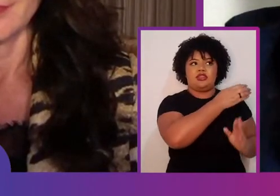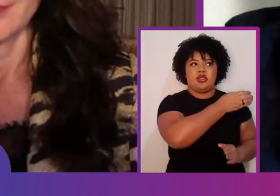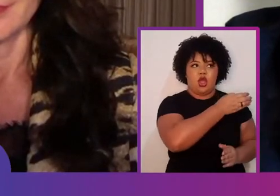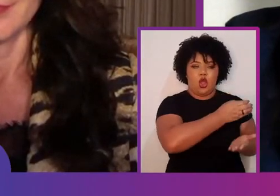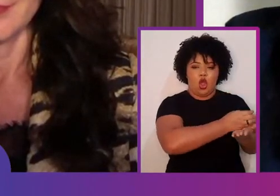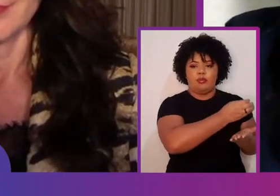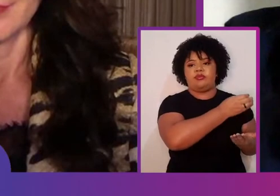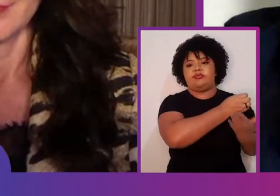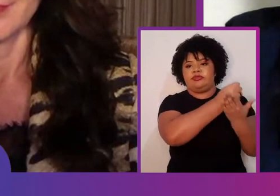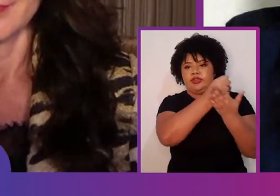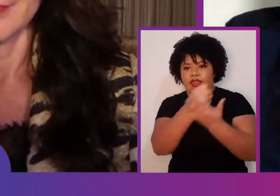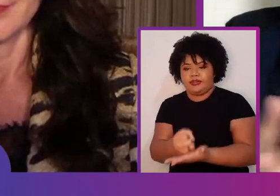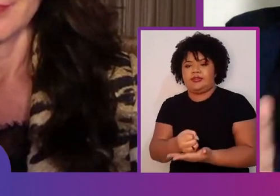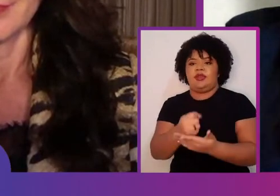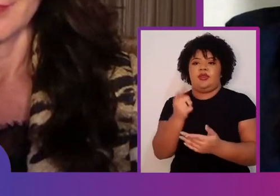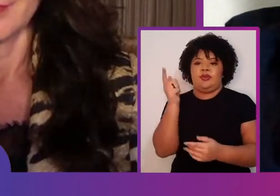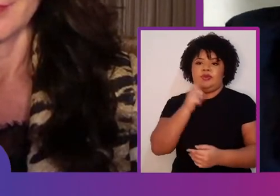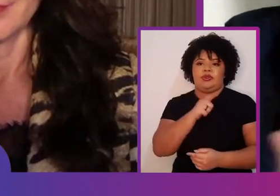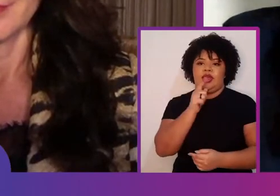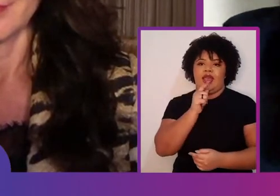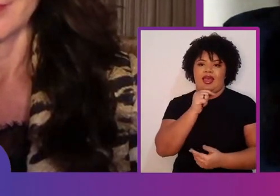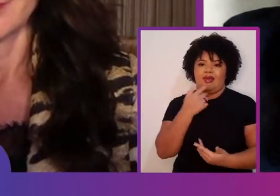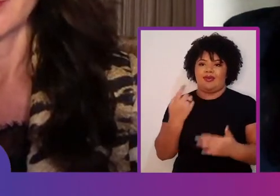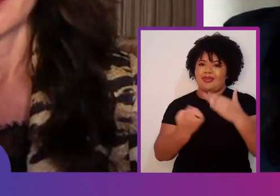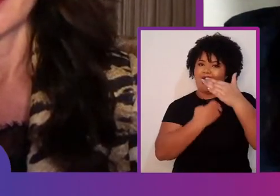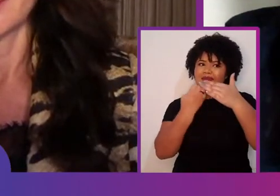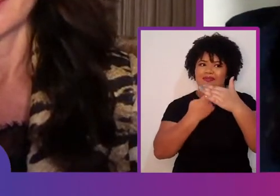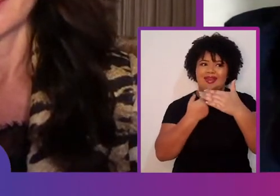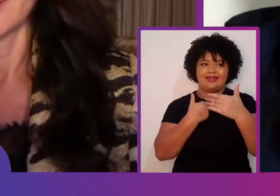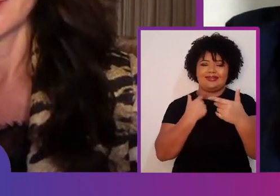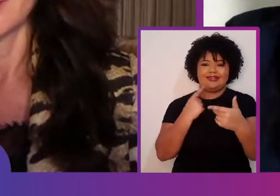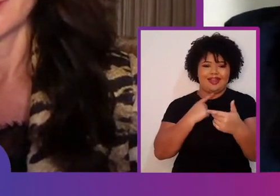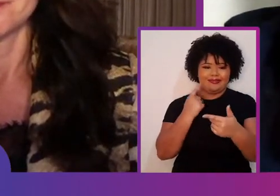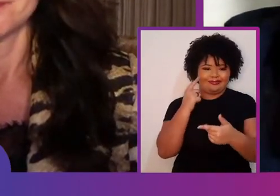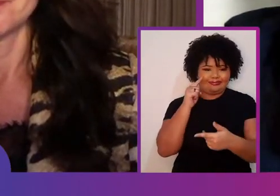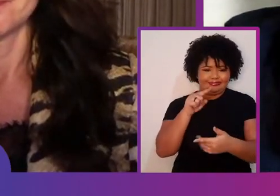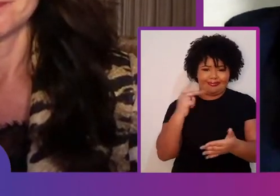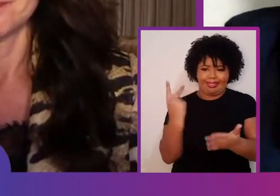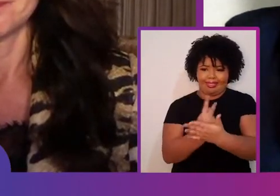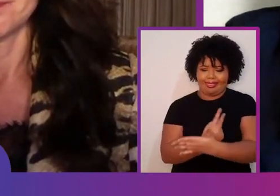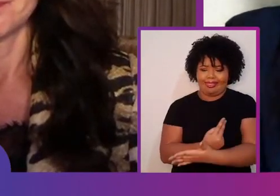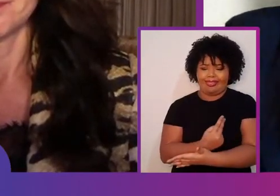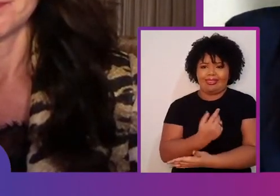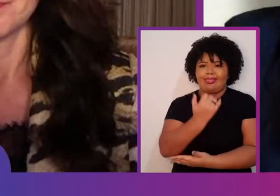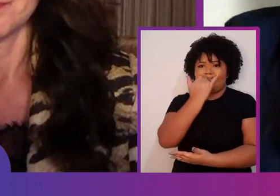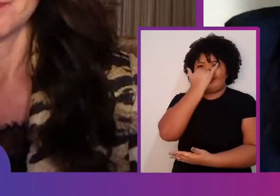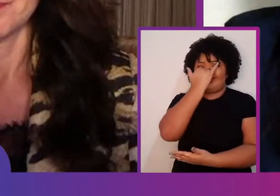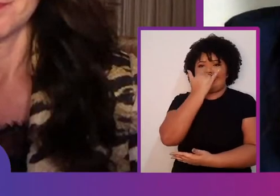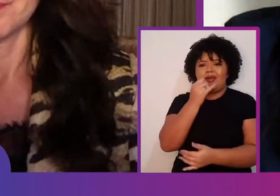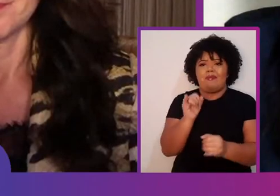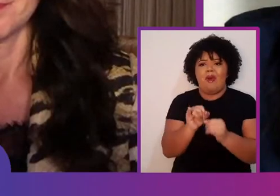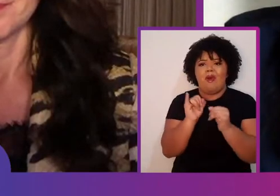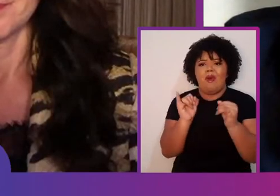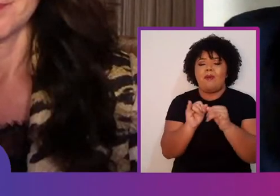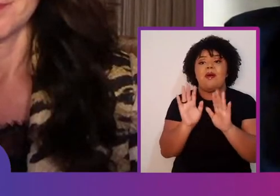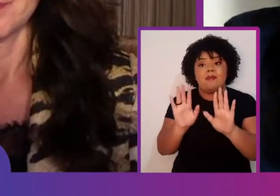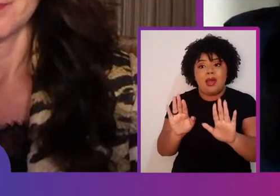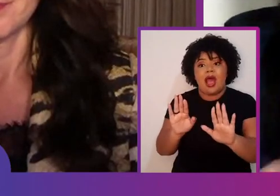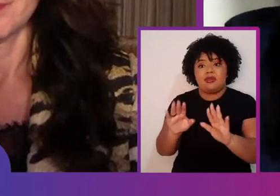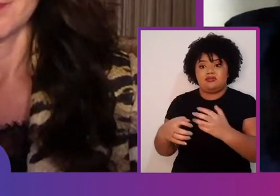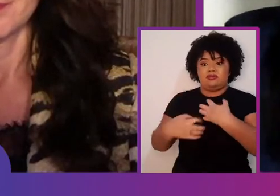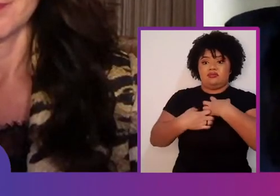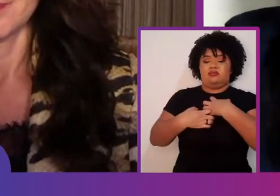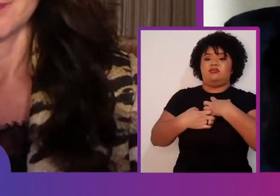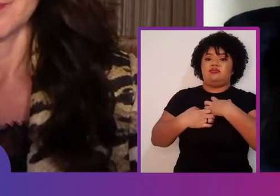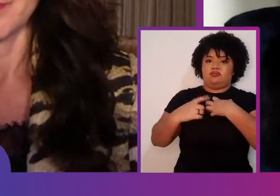né? Então, as empresas, às vezes, elas pecam por coisas muito bobas, mas que impactam diretamente no dia a dia das pessoas. Tem